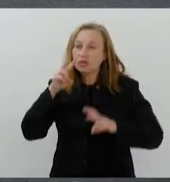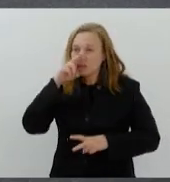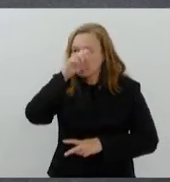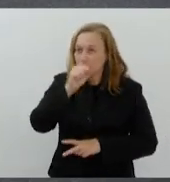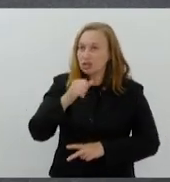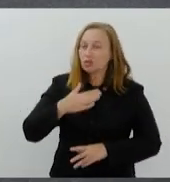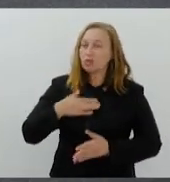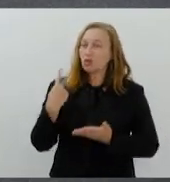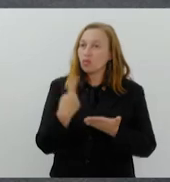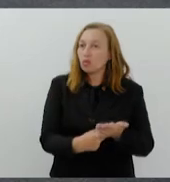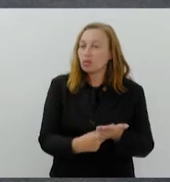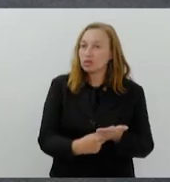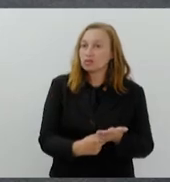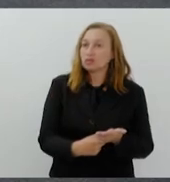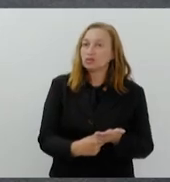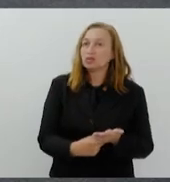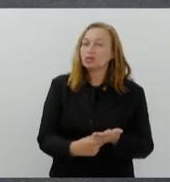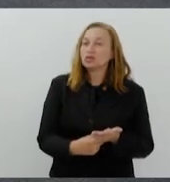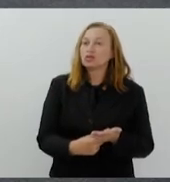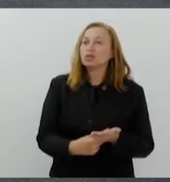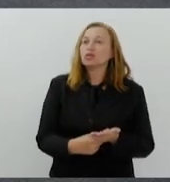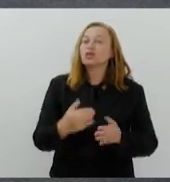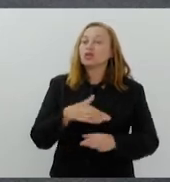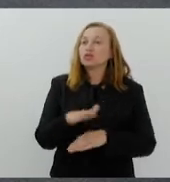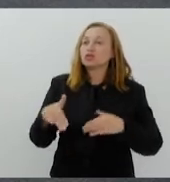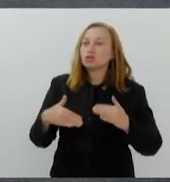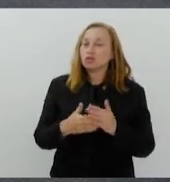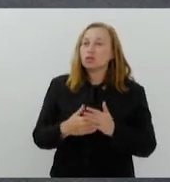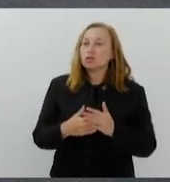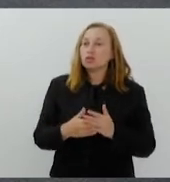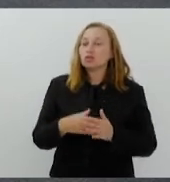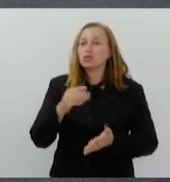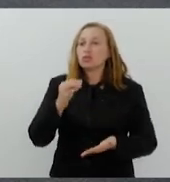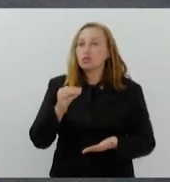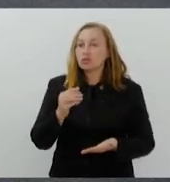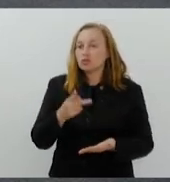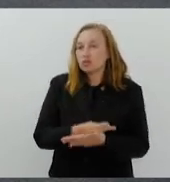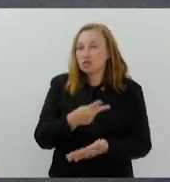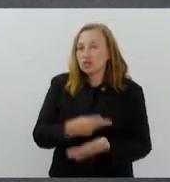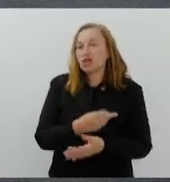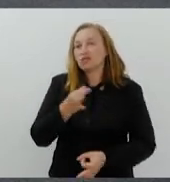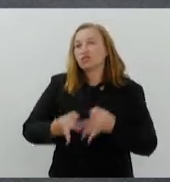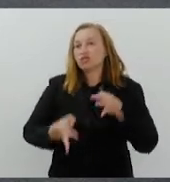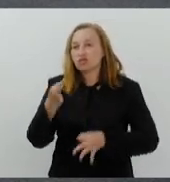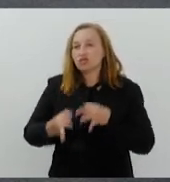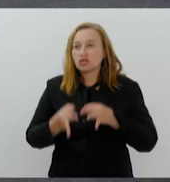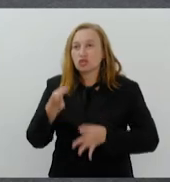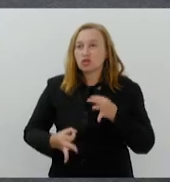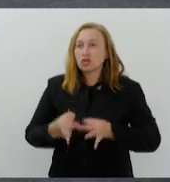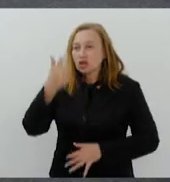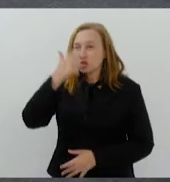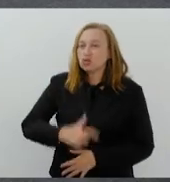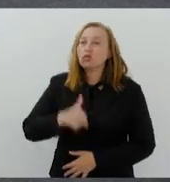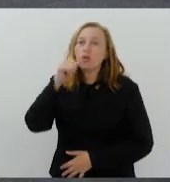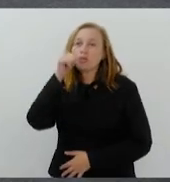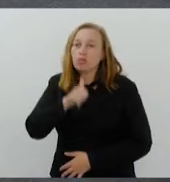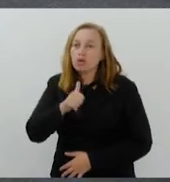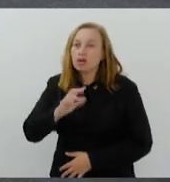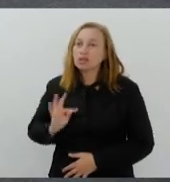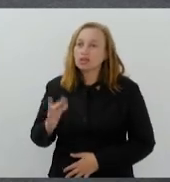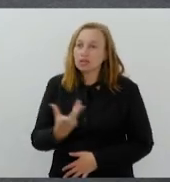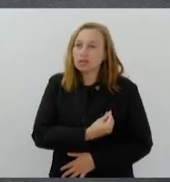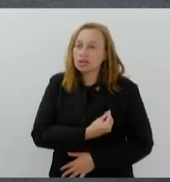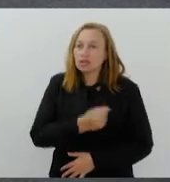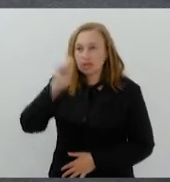meu compromisso com a emancipação de todas as formas de injustiça, com todas as inequidades. Eu sou mulher